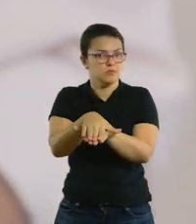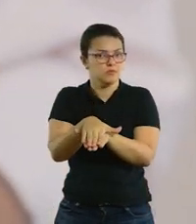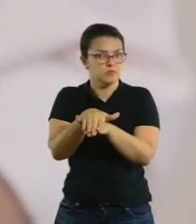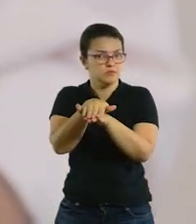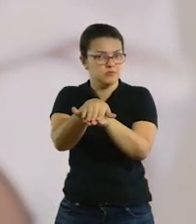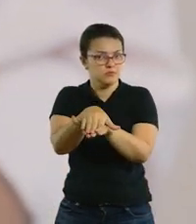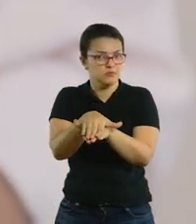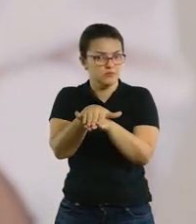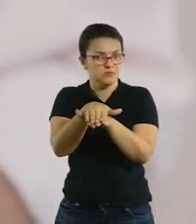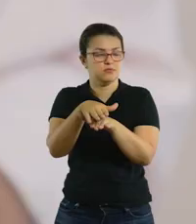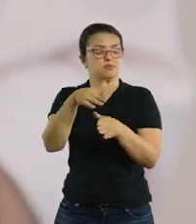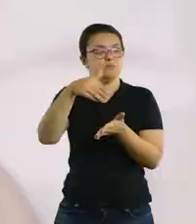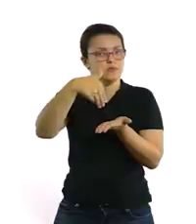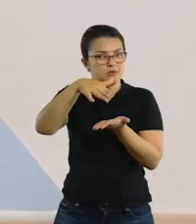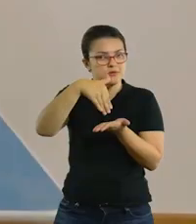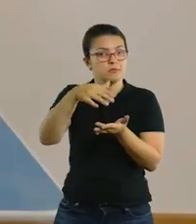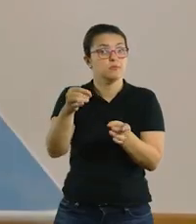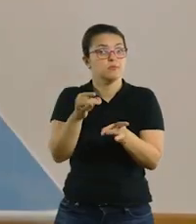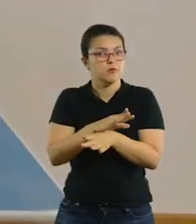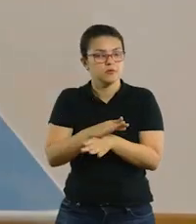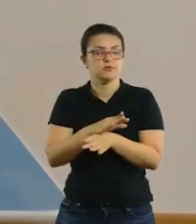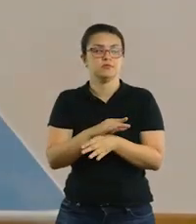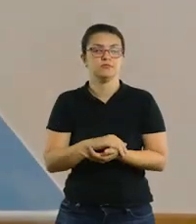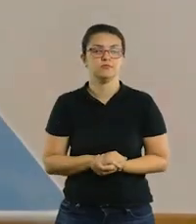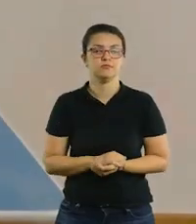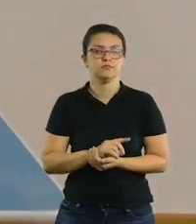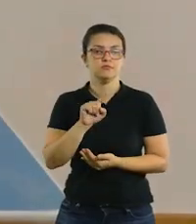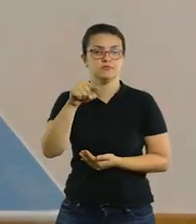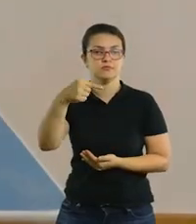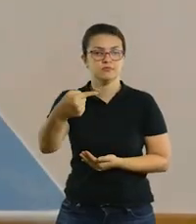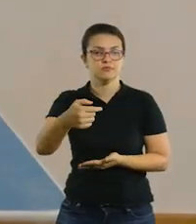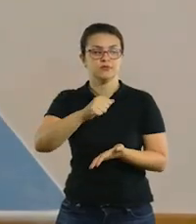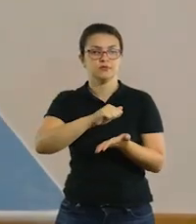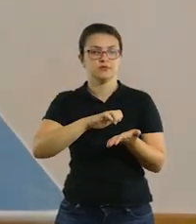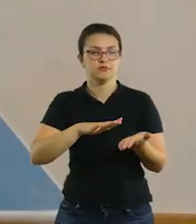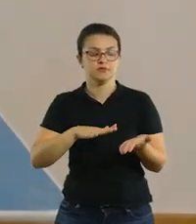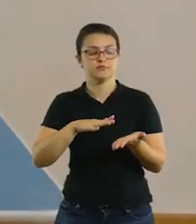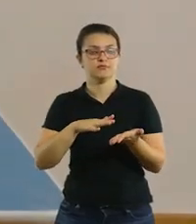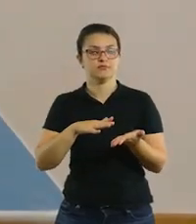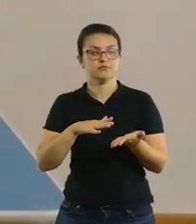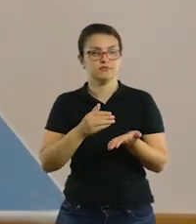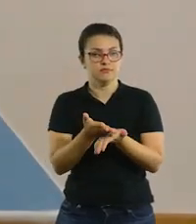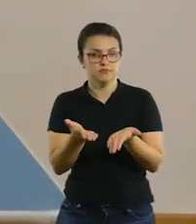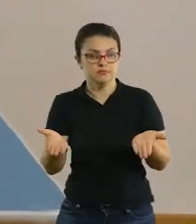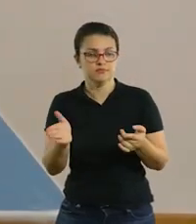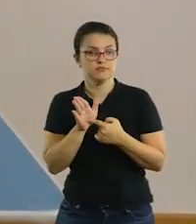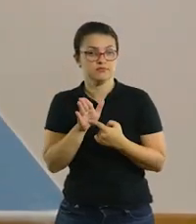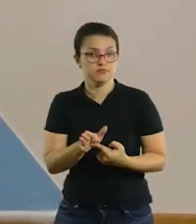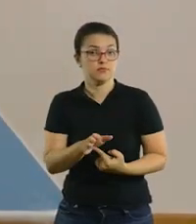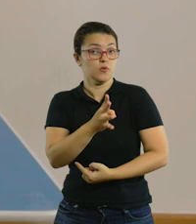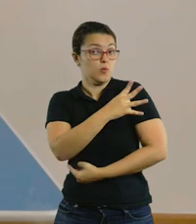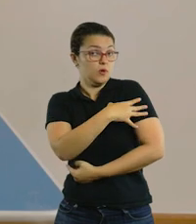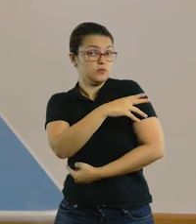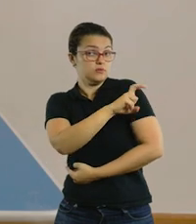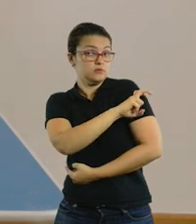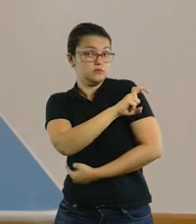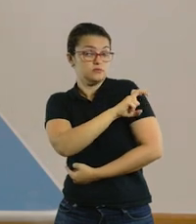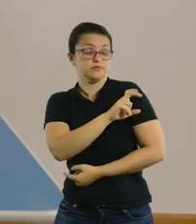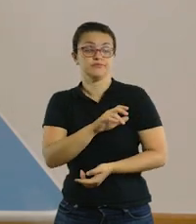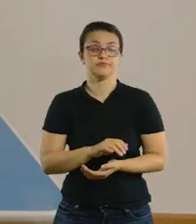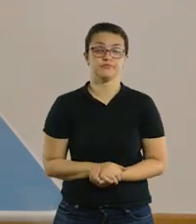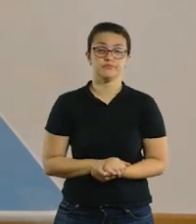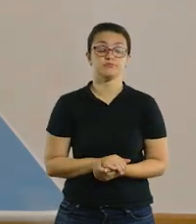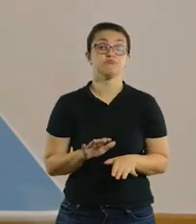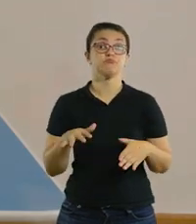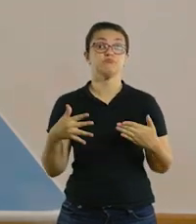vocês. Ok? A próxima atividade que eu vou trazer para vocês, pessoal, é para as crianças de 4 ao 5º